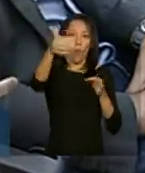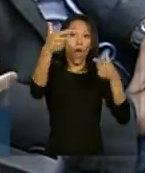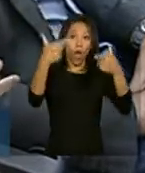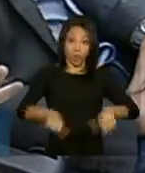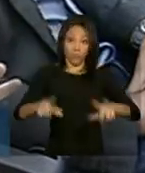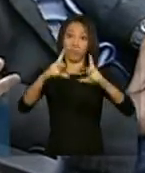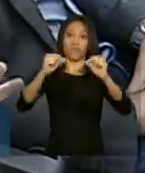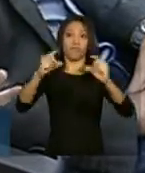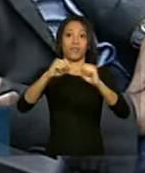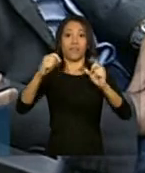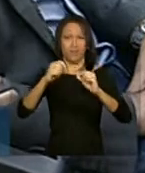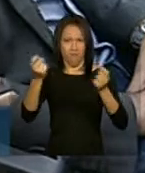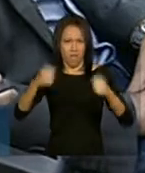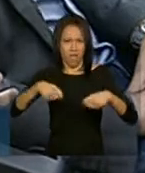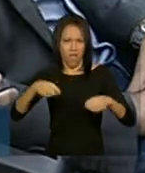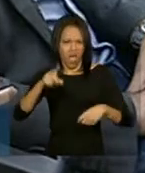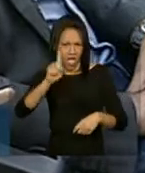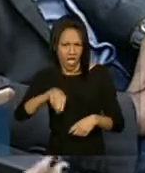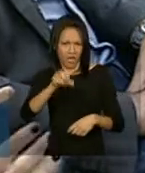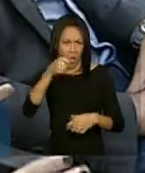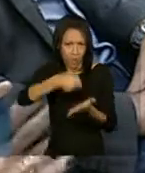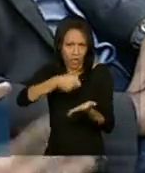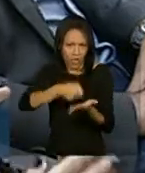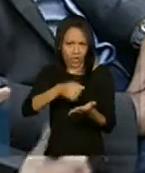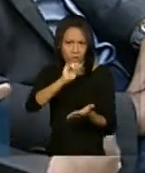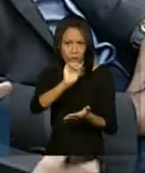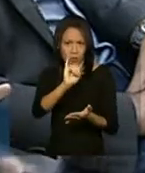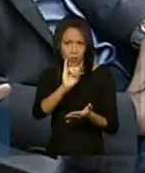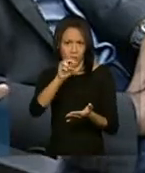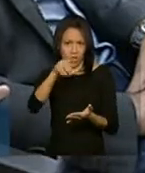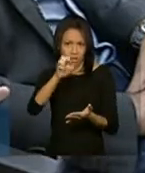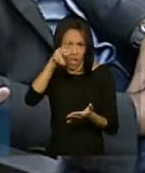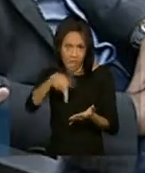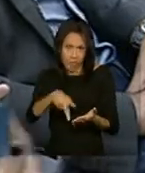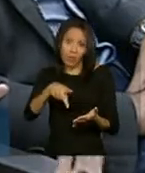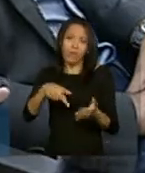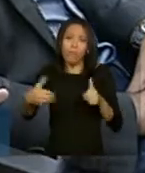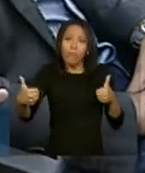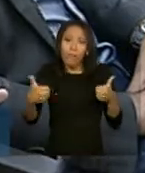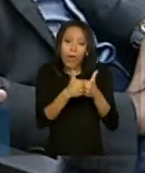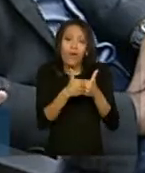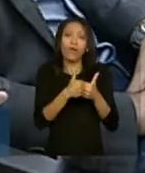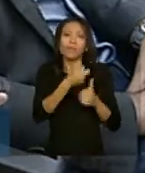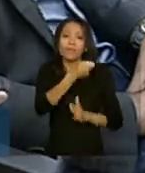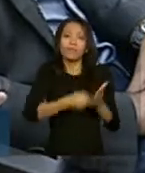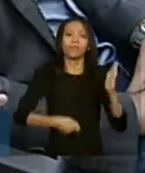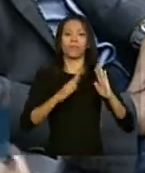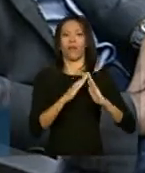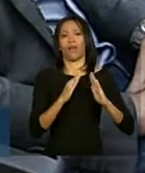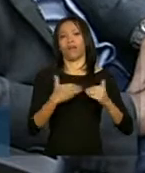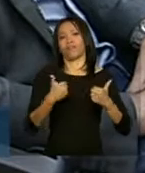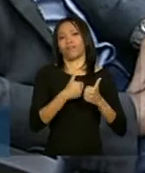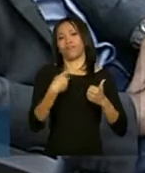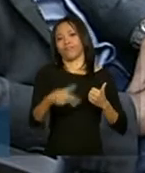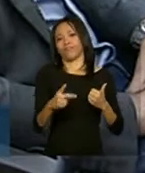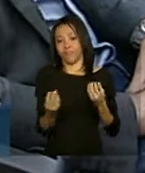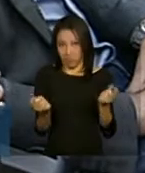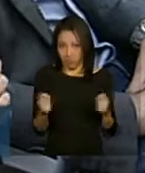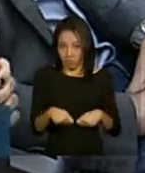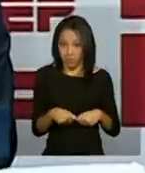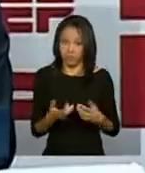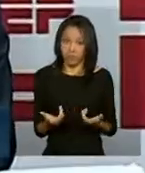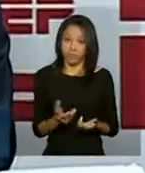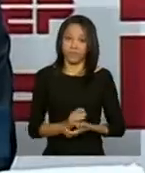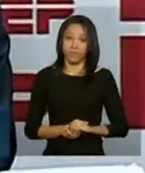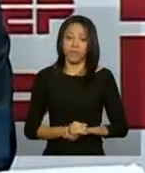saber se era ou não era obrigação do INEP alocar esses estudantes mais próximos das residências. Olha,